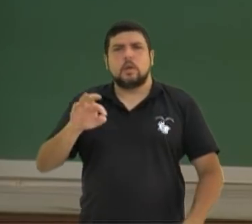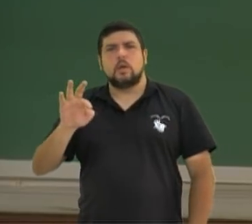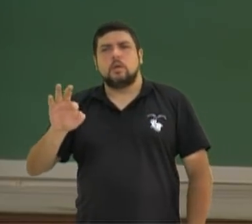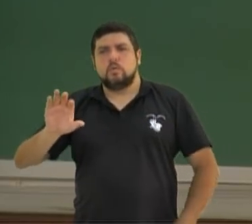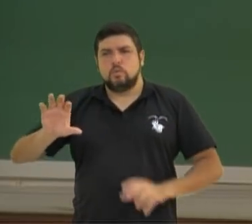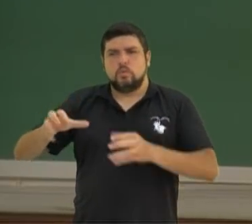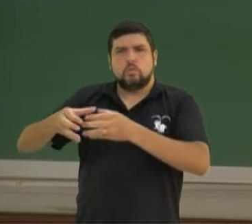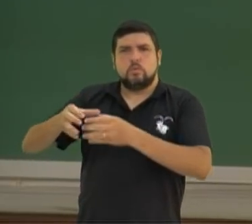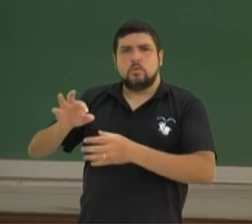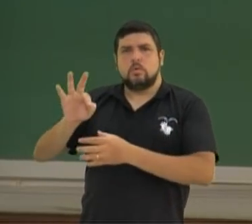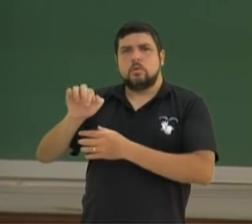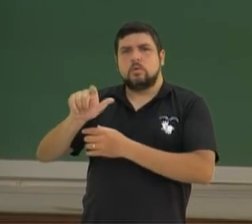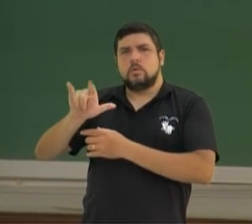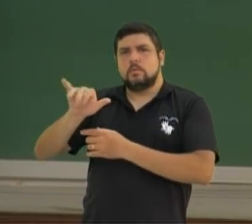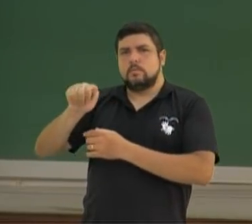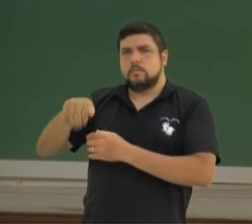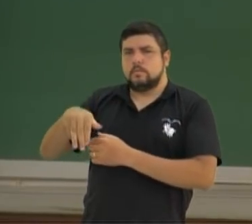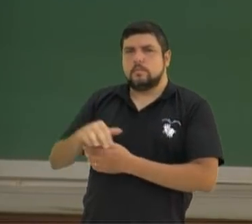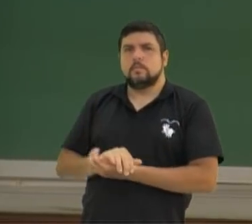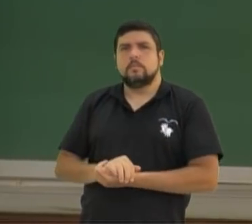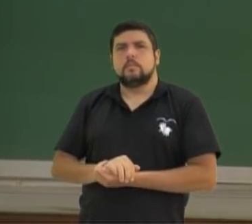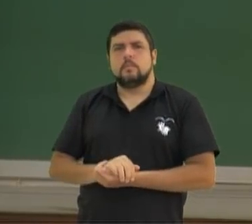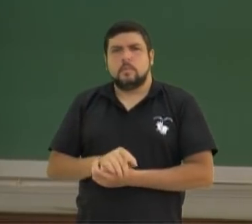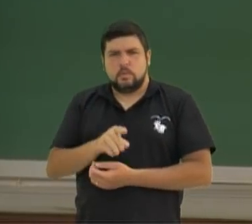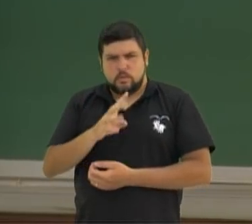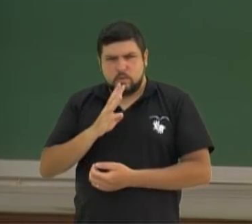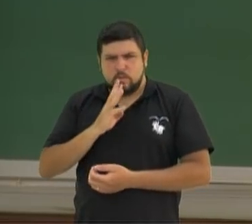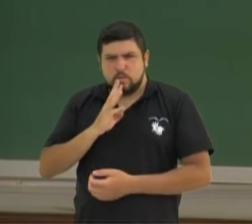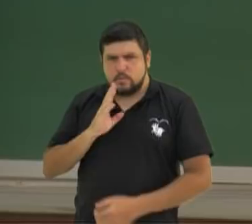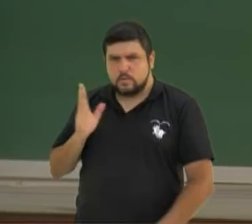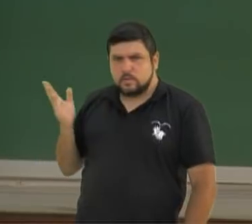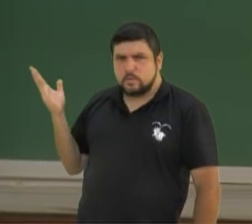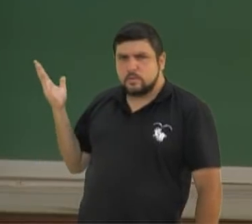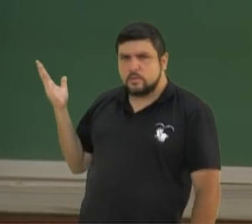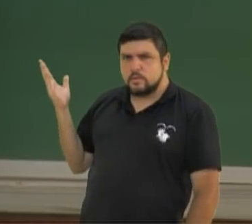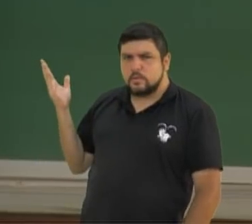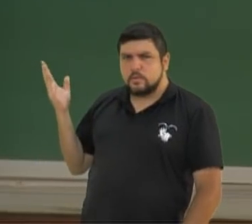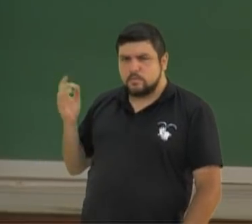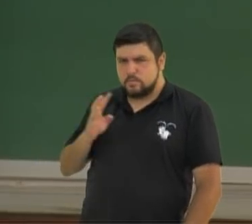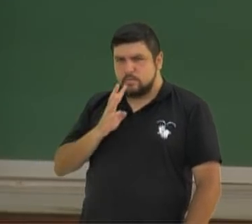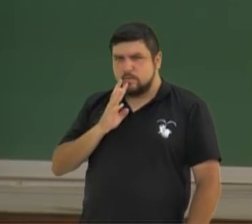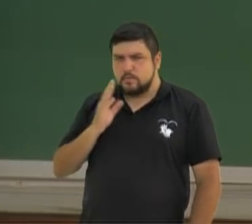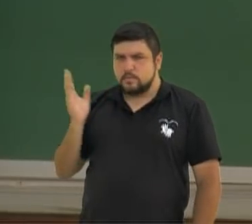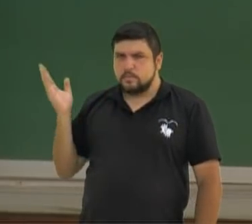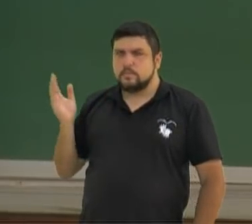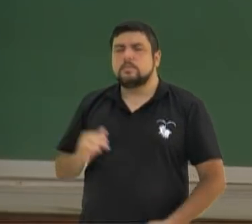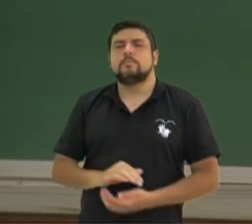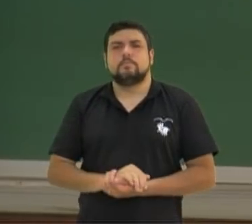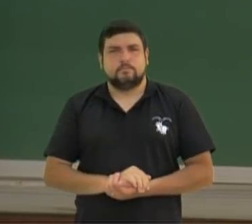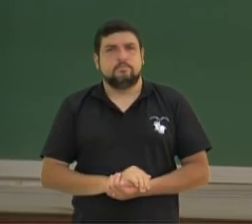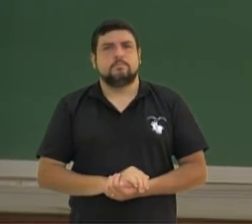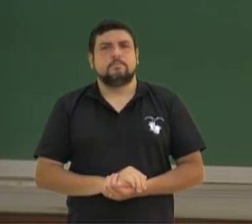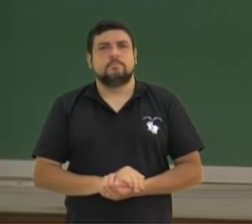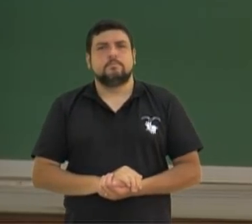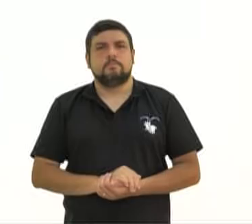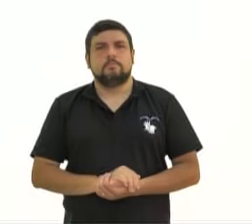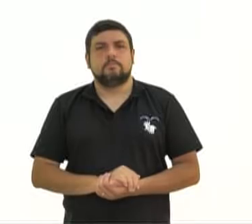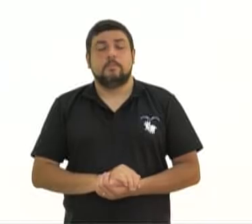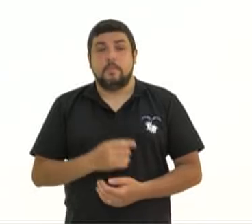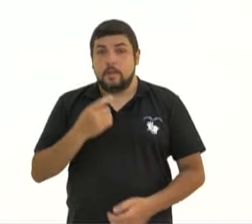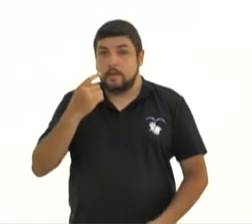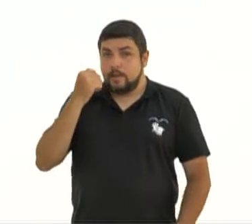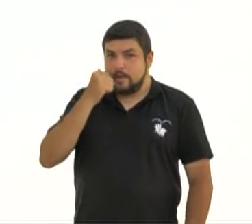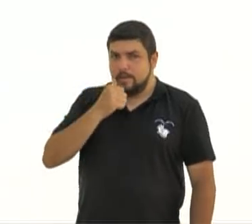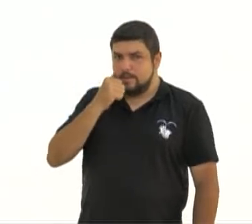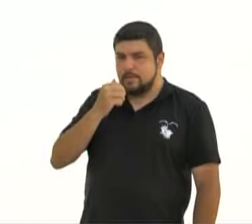você? Você conhece a Malala? Já ouviu falar da Malala? Então, olha só, a